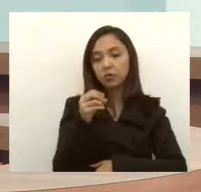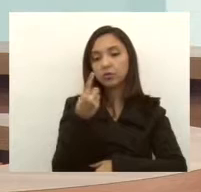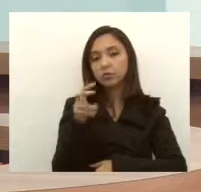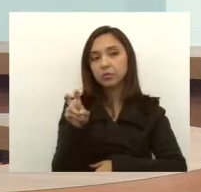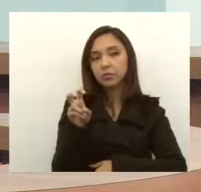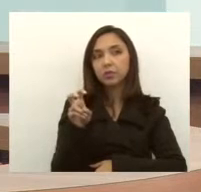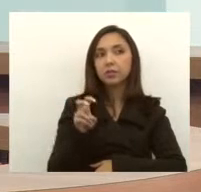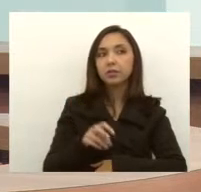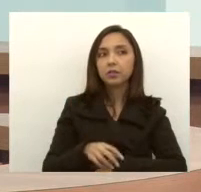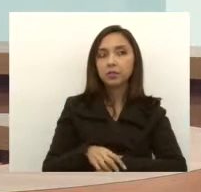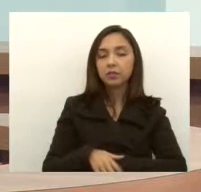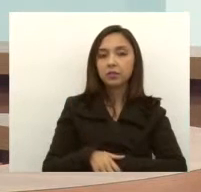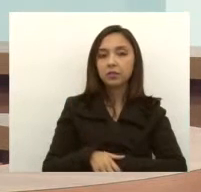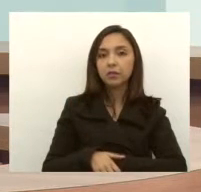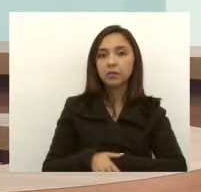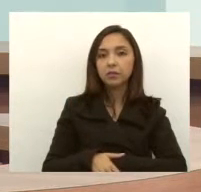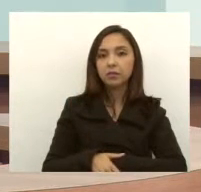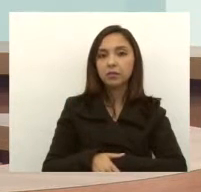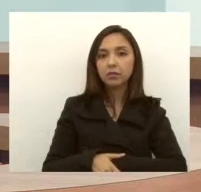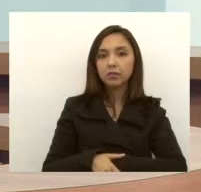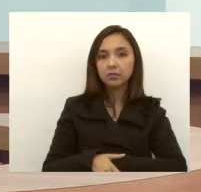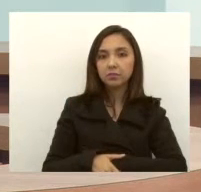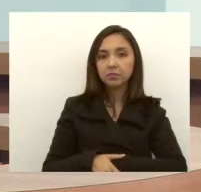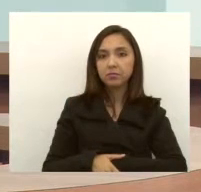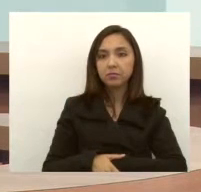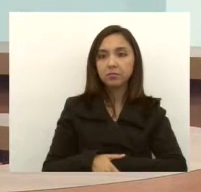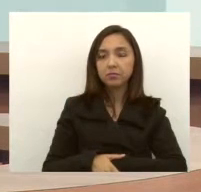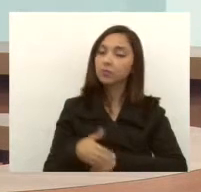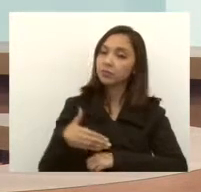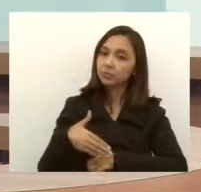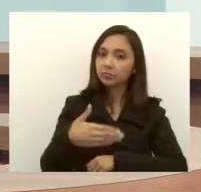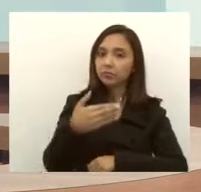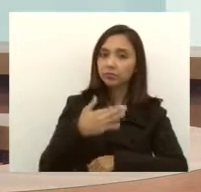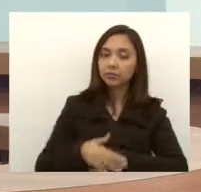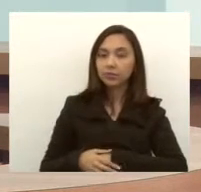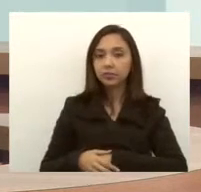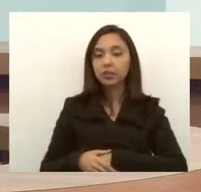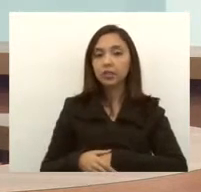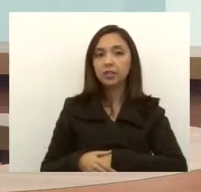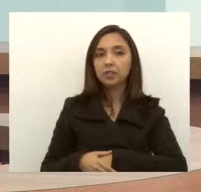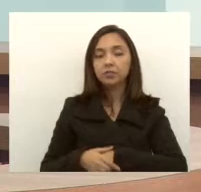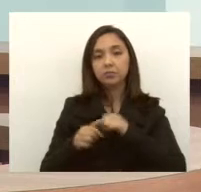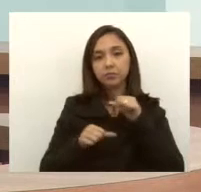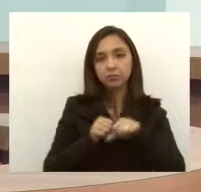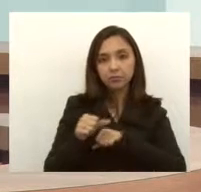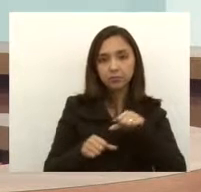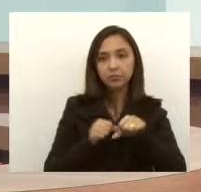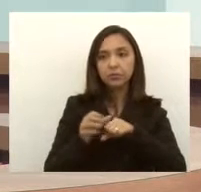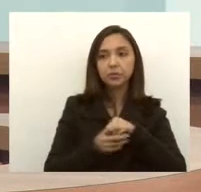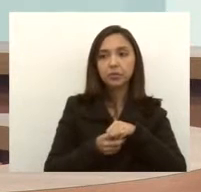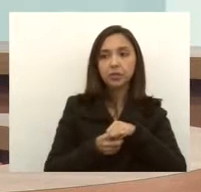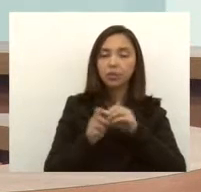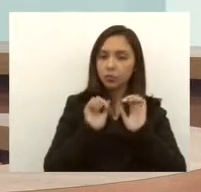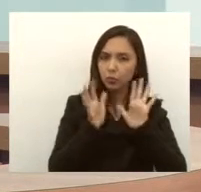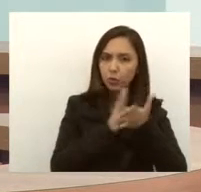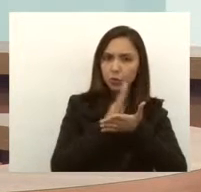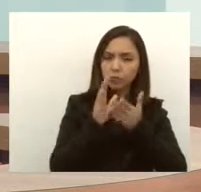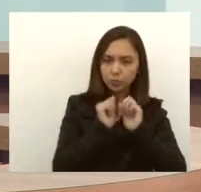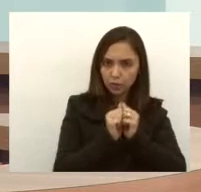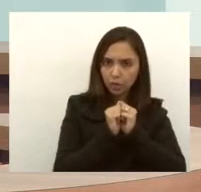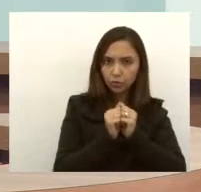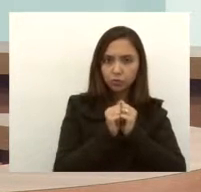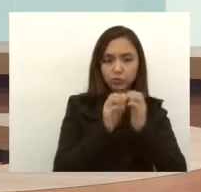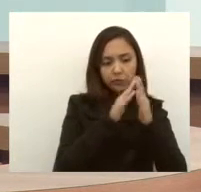que é uma pessoa de Deus, católico, conheço bem essa parte do senhor, né? Já tive com o senhor a oportunidade de estar em